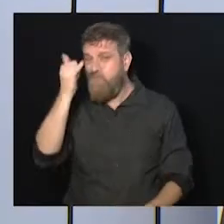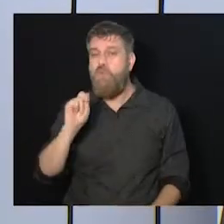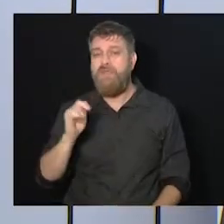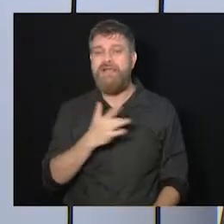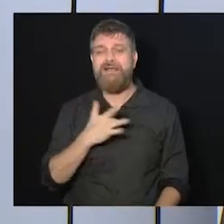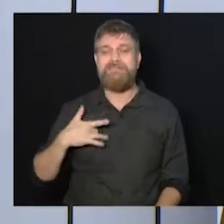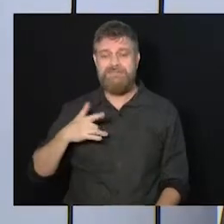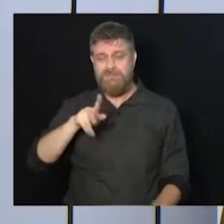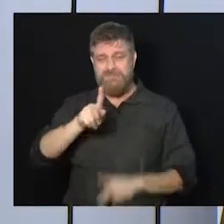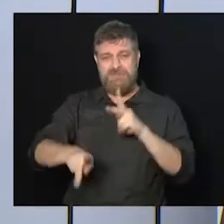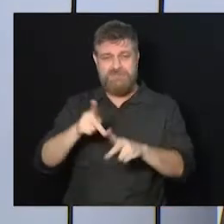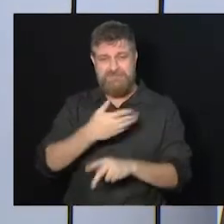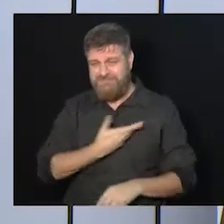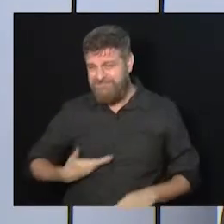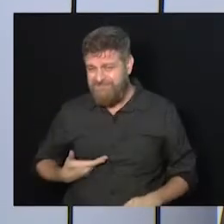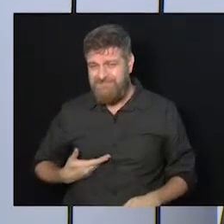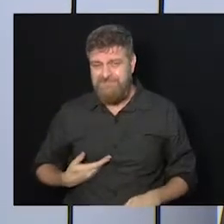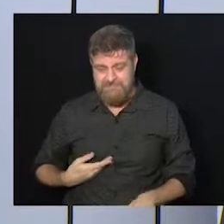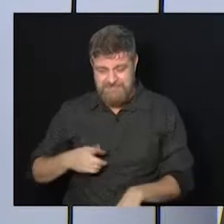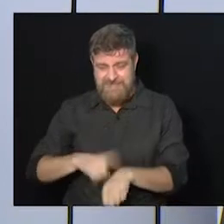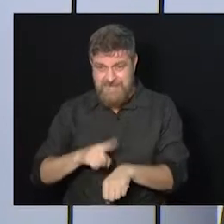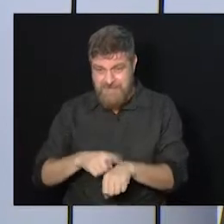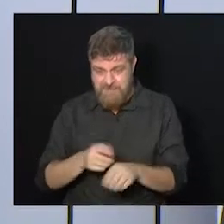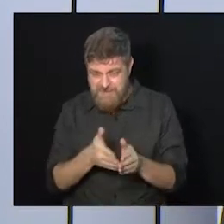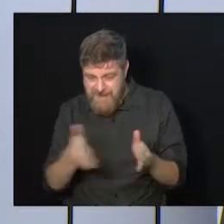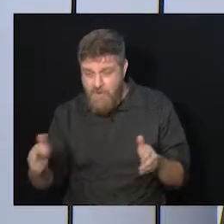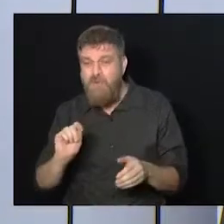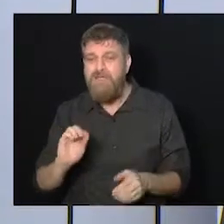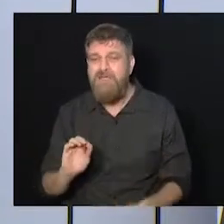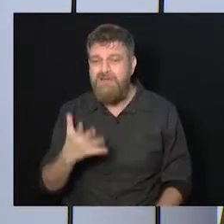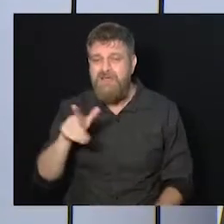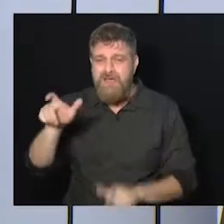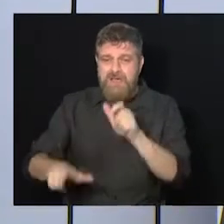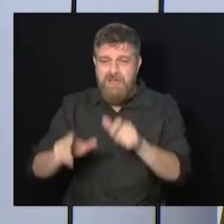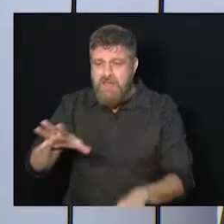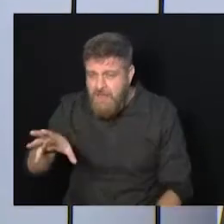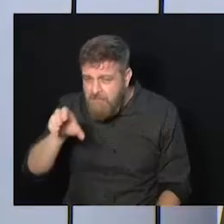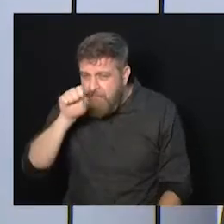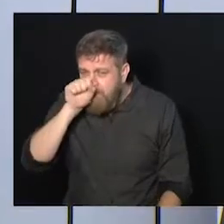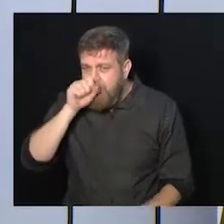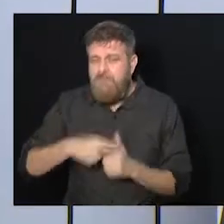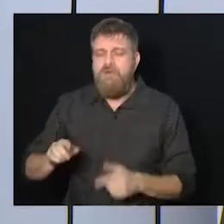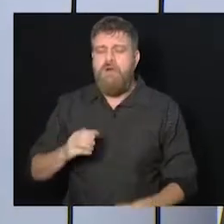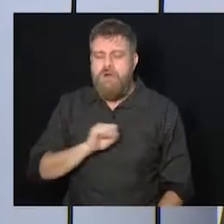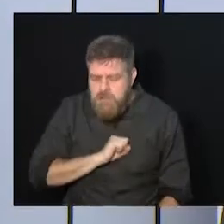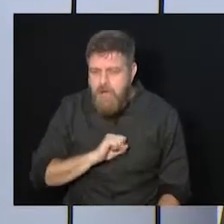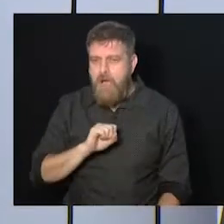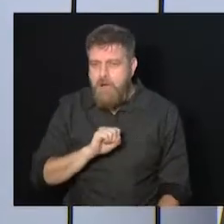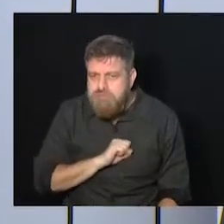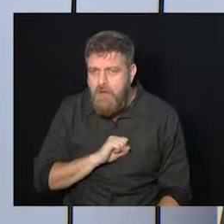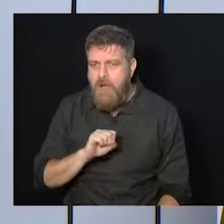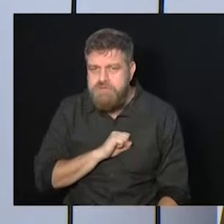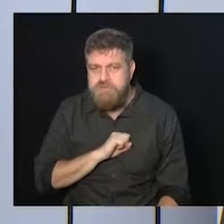pública também, né? Nessa época, o número de ocorrências de pessoas com problema respiratório procurarem a rede pública,